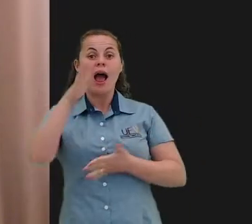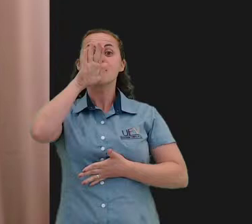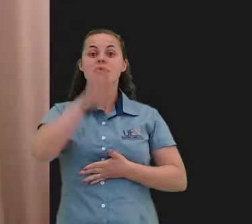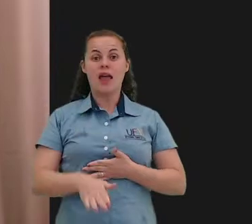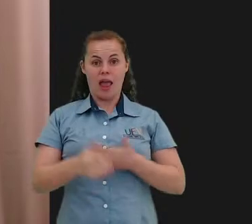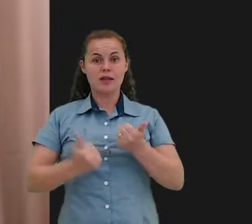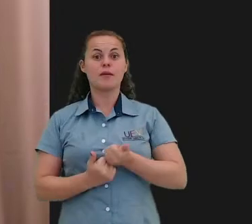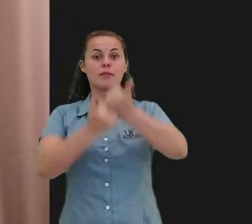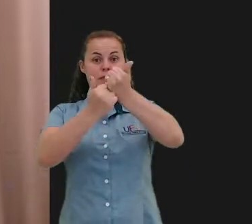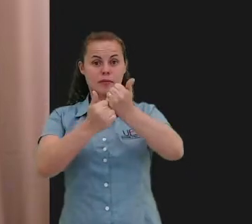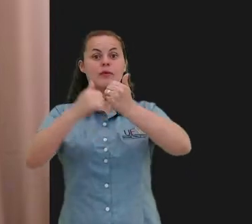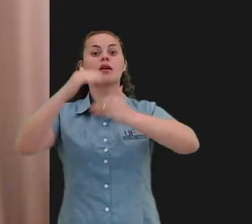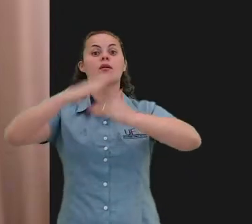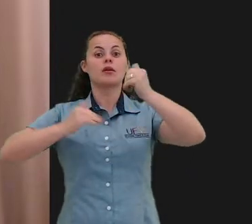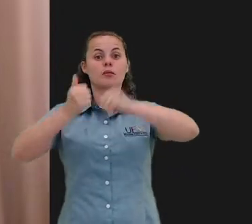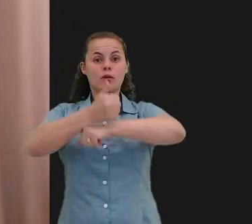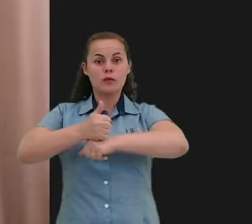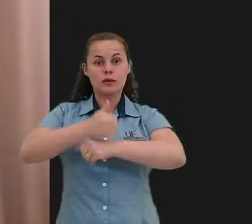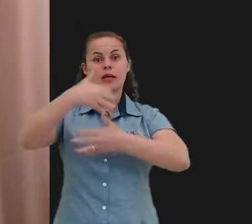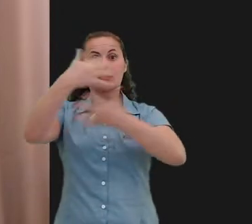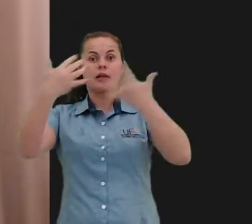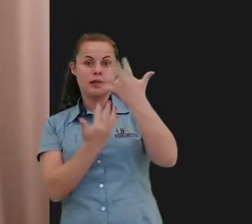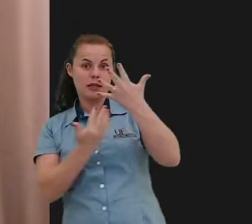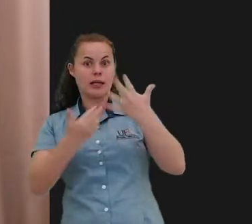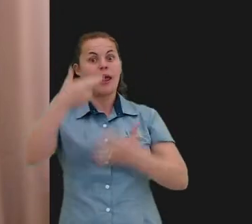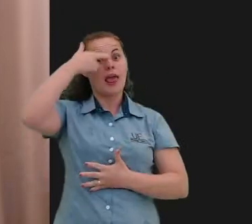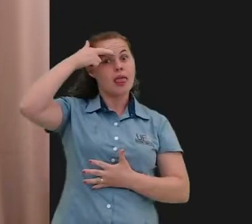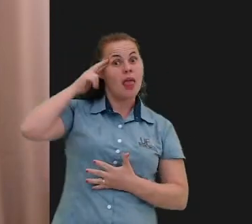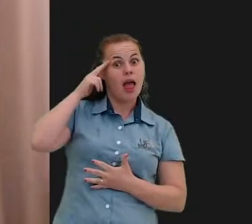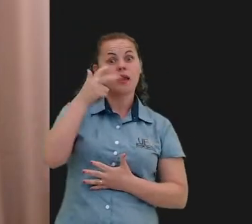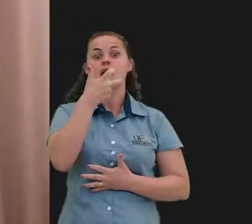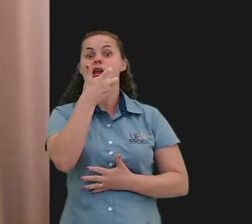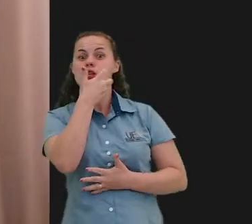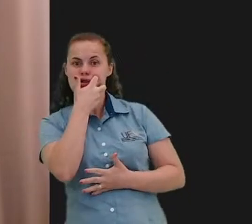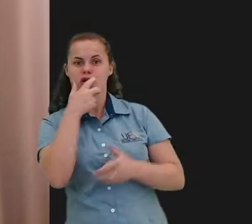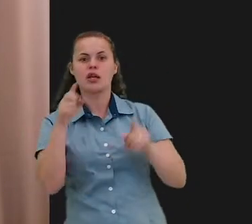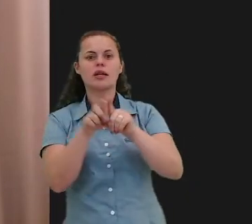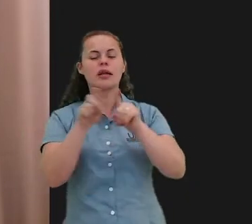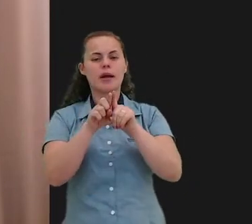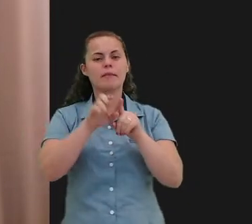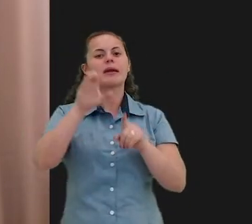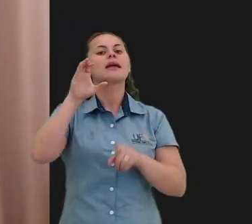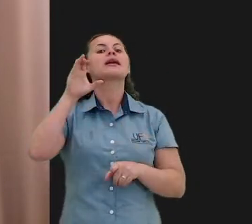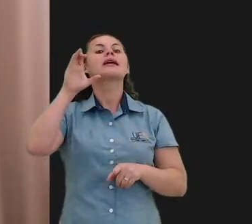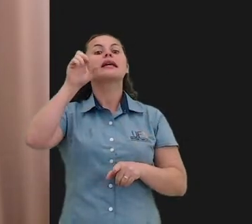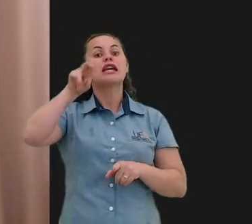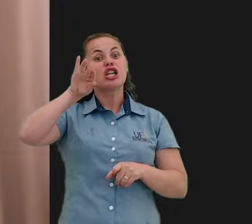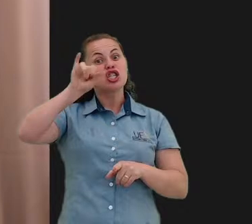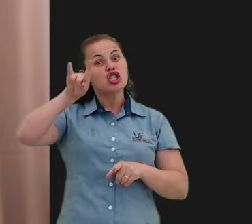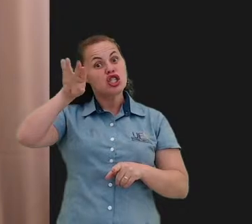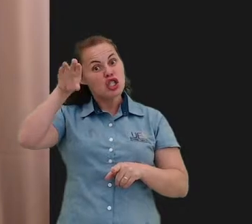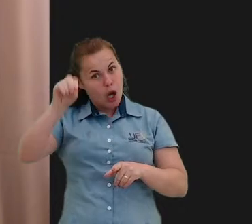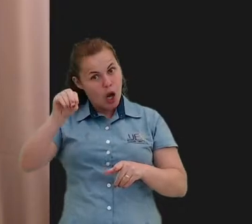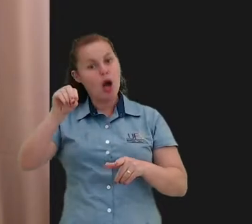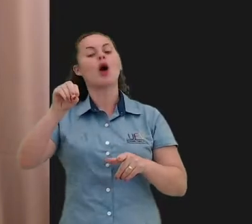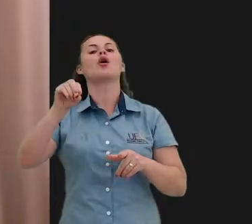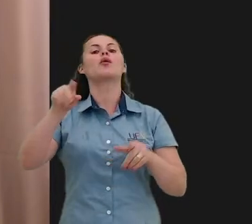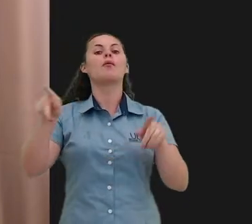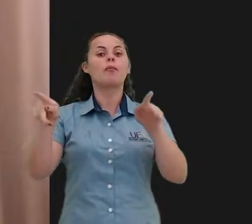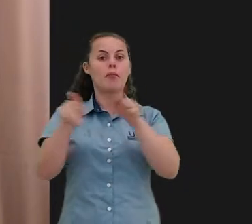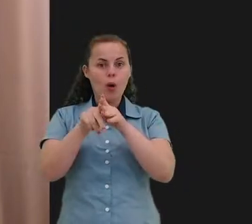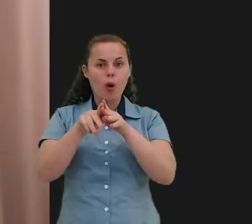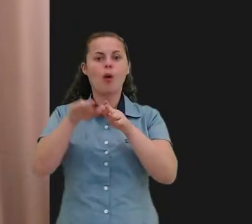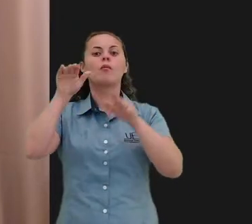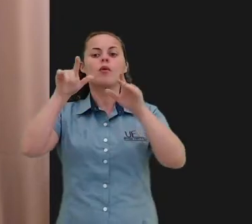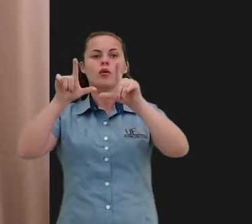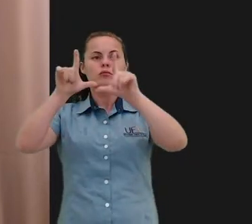dos profissionais de Libras, Renata e Regina, além do Cristiano, técnico da SEAD, responsável pela transmissão,